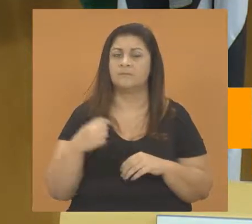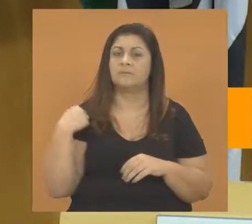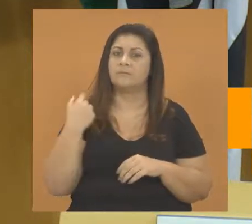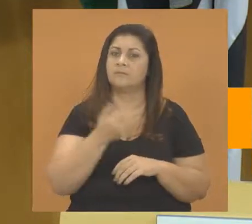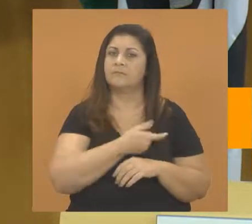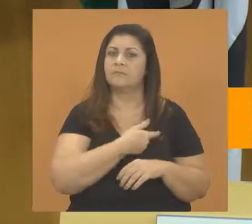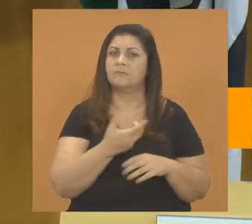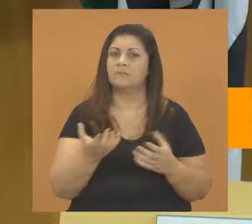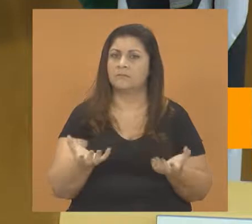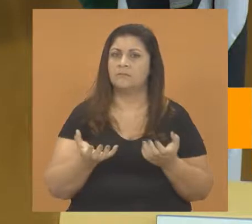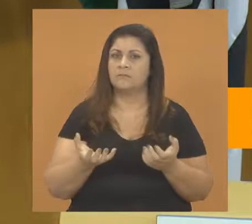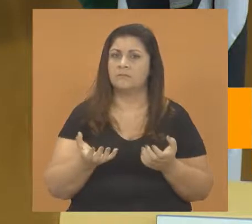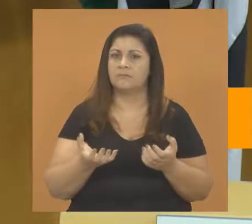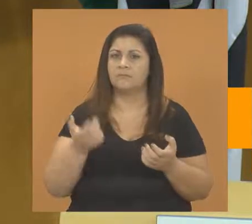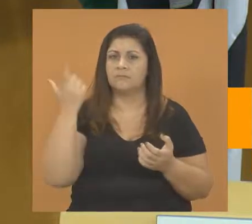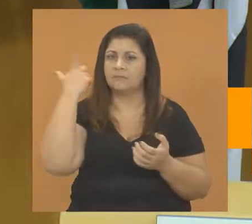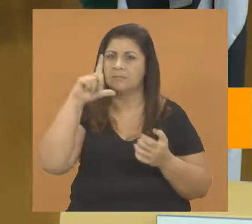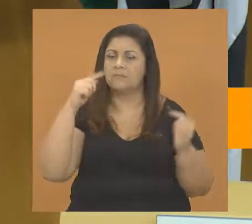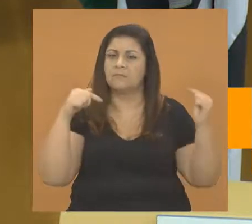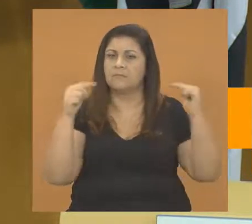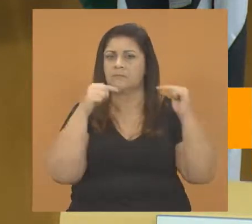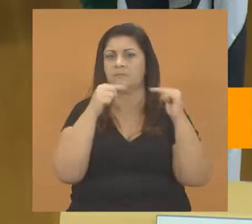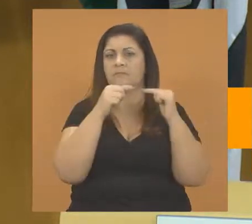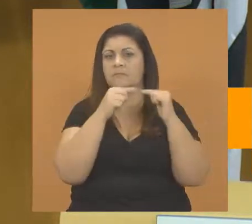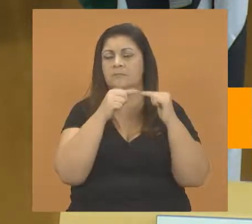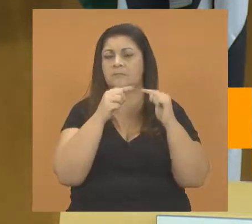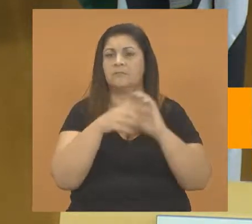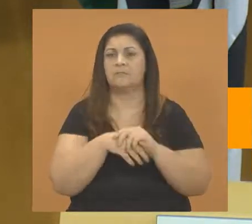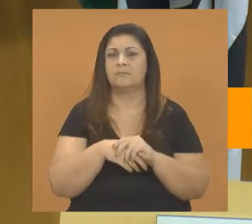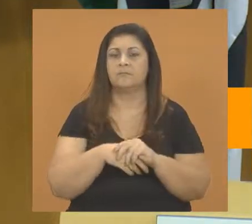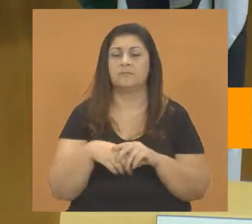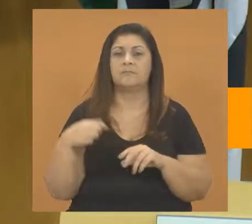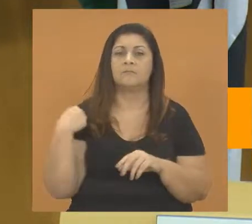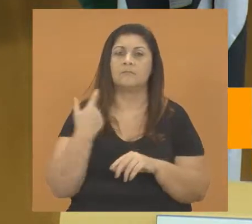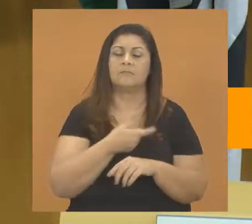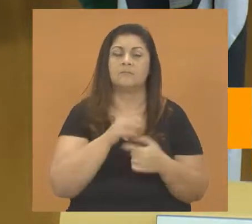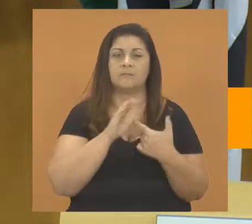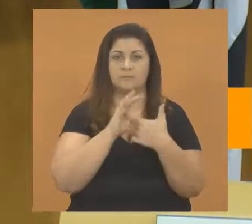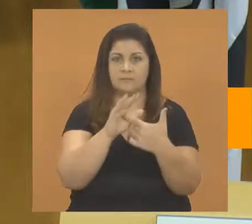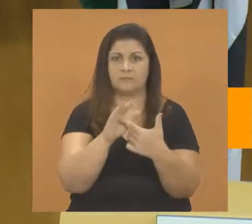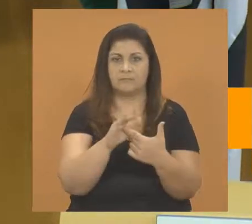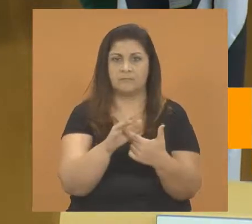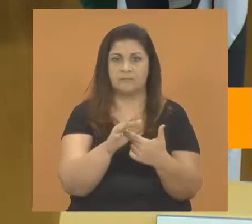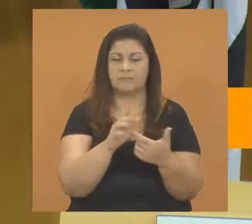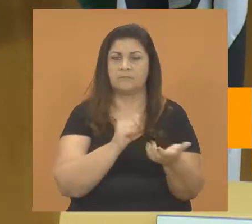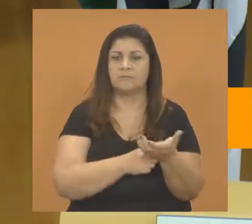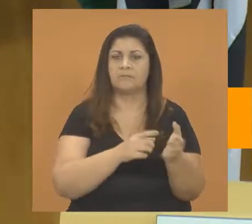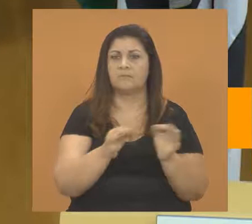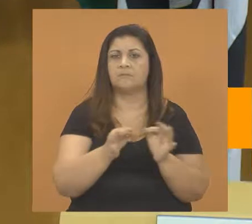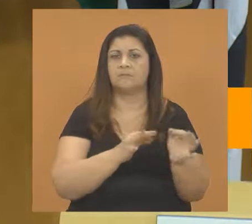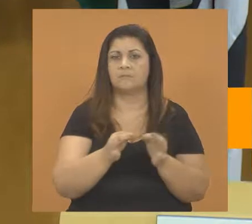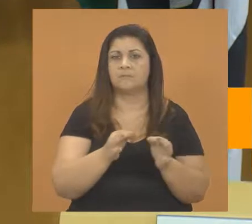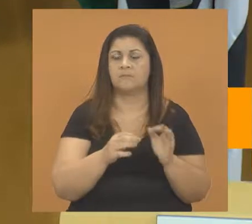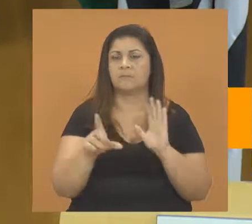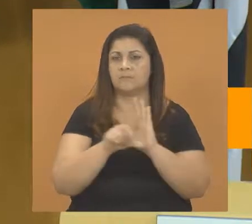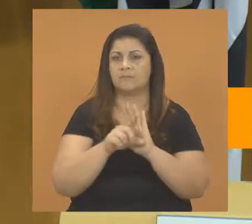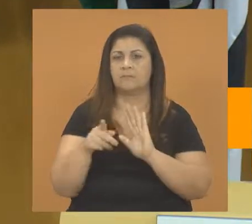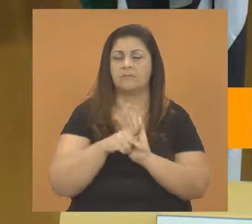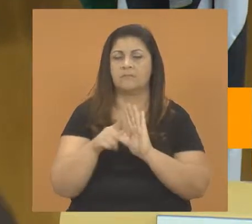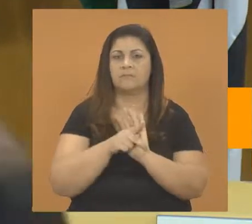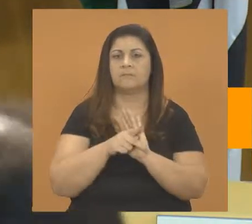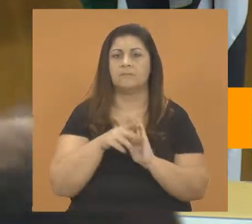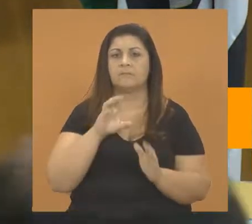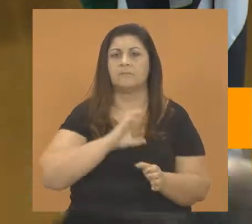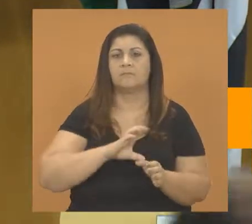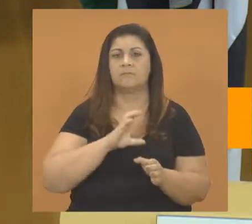alcançar plenamente seus objetivos encaminhamos o projeto de emenda à lei orgânica do município para apreciação e aprovação dessa casa legislativa